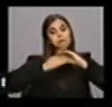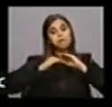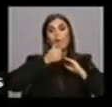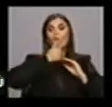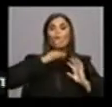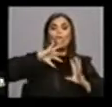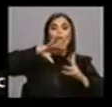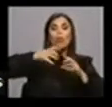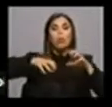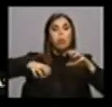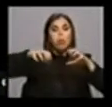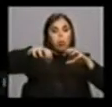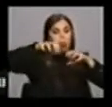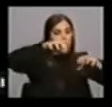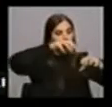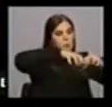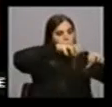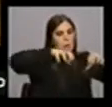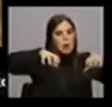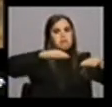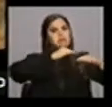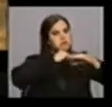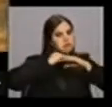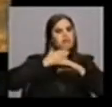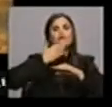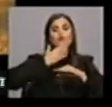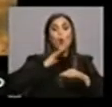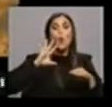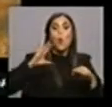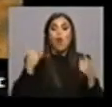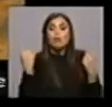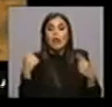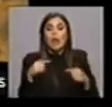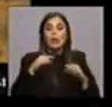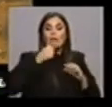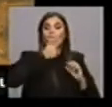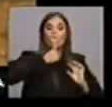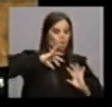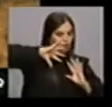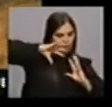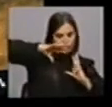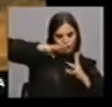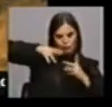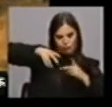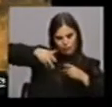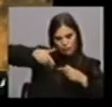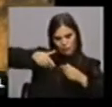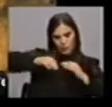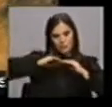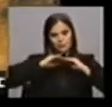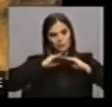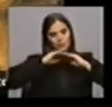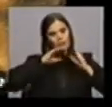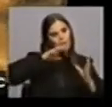a ser distribuídas mais uniformemente por Marte. Quando nós temos um Marte que é mais direto, digamos assim, com menor